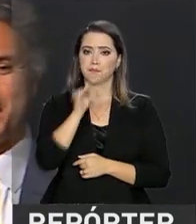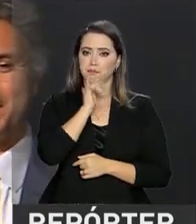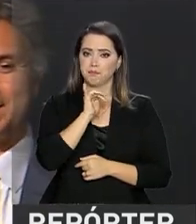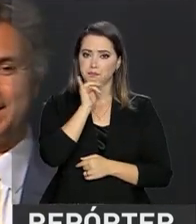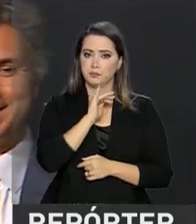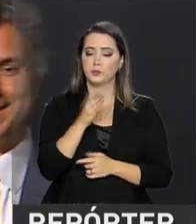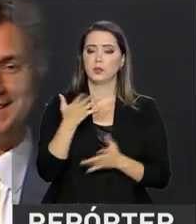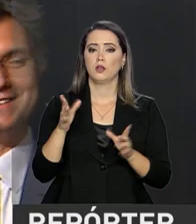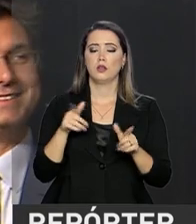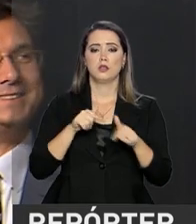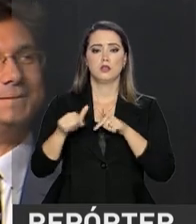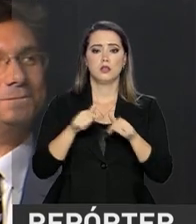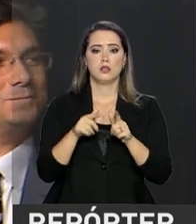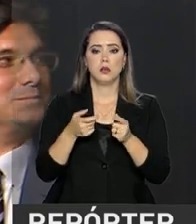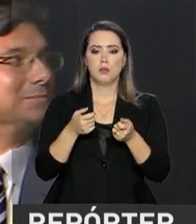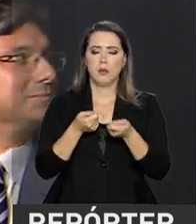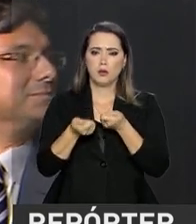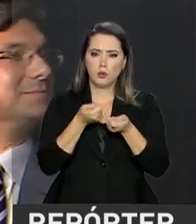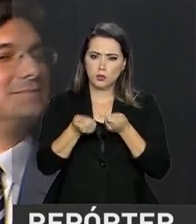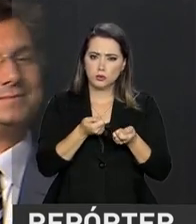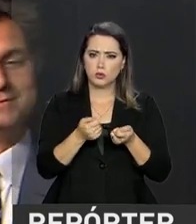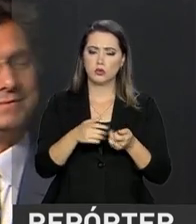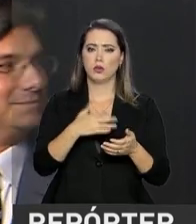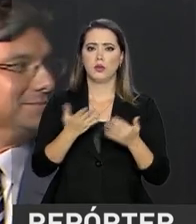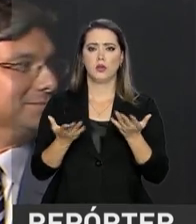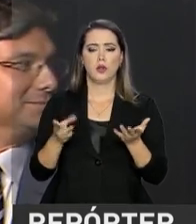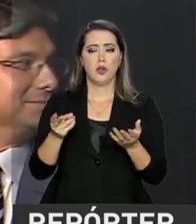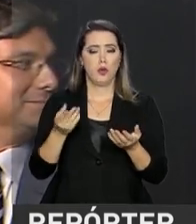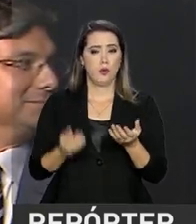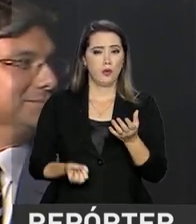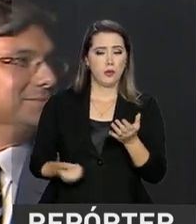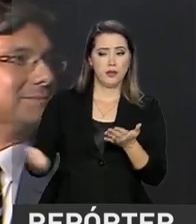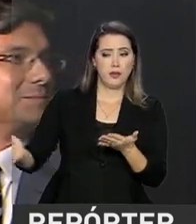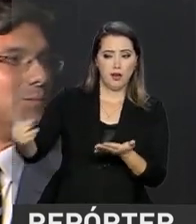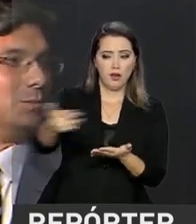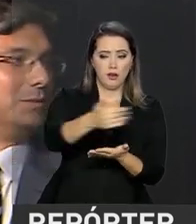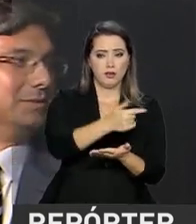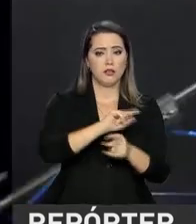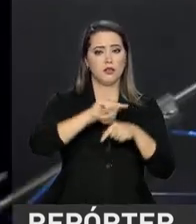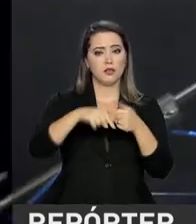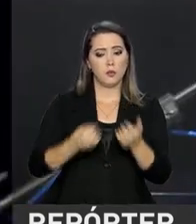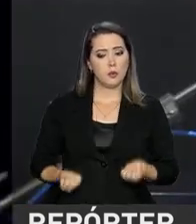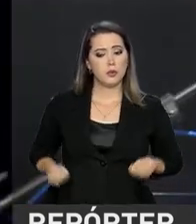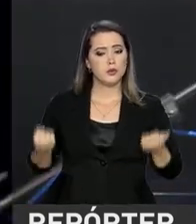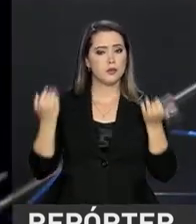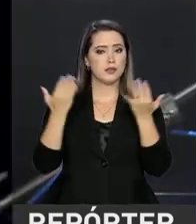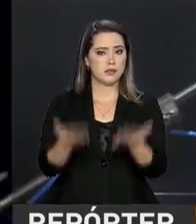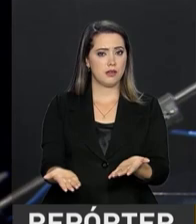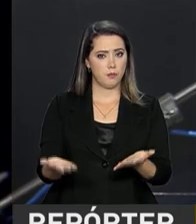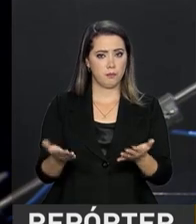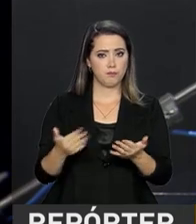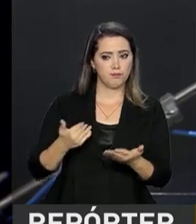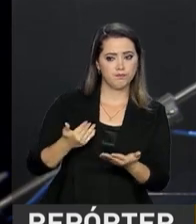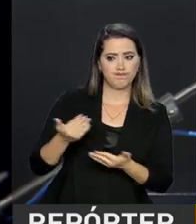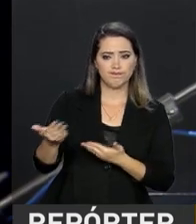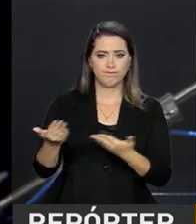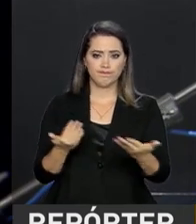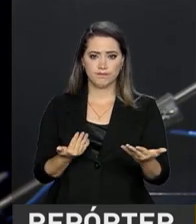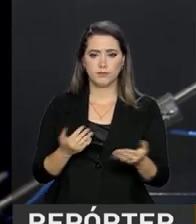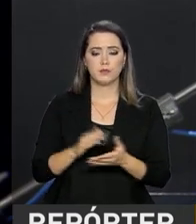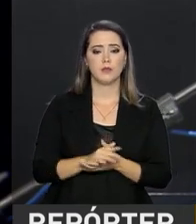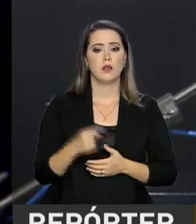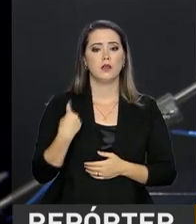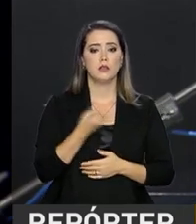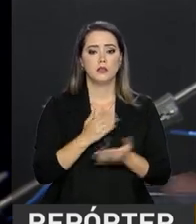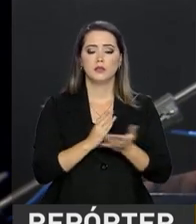exemplo, ações que corrigem o desequilíbrio entre receita e despesas. Aprovamos a emenda constitucional que limitou o crescimento